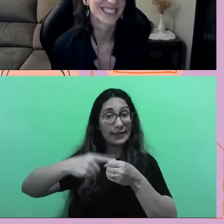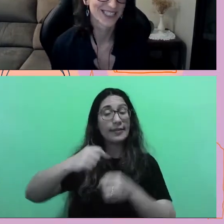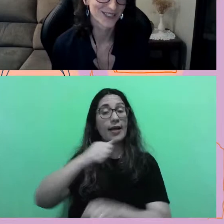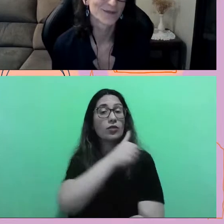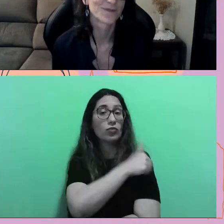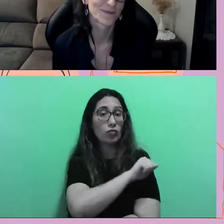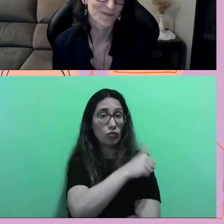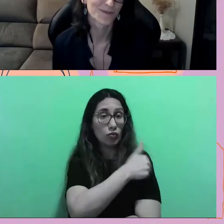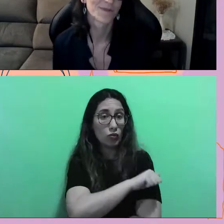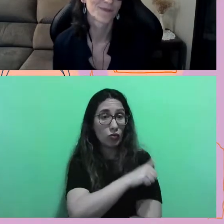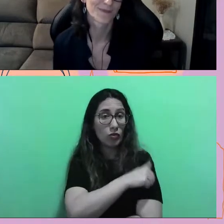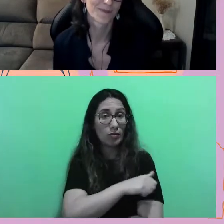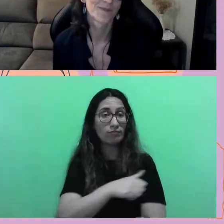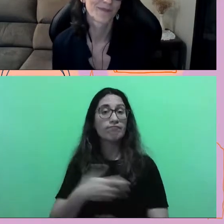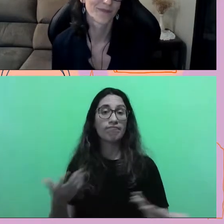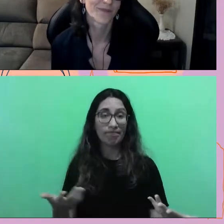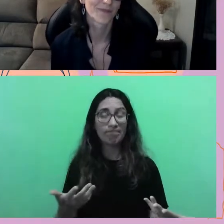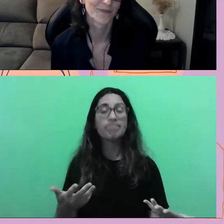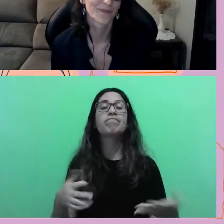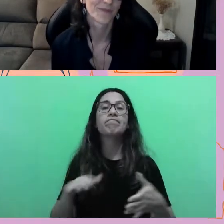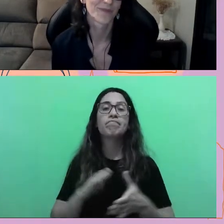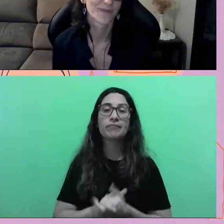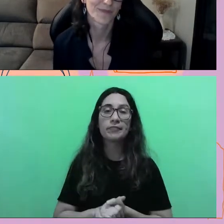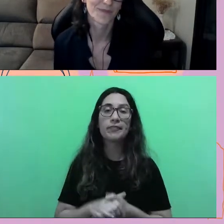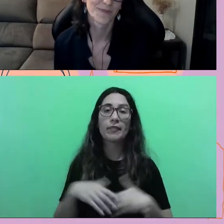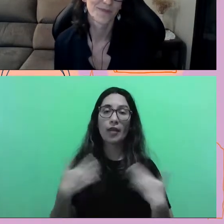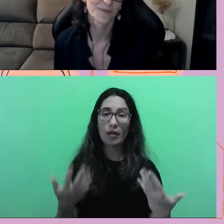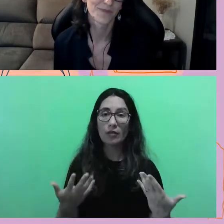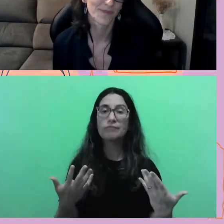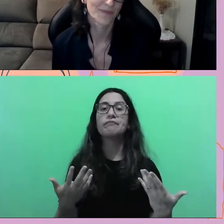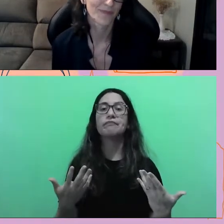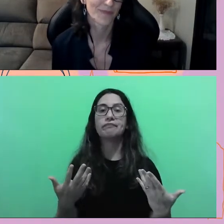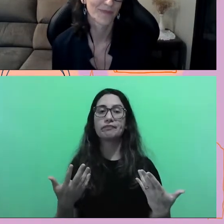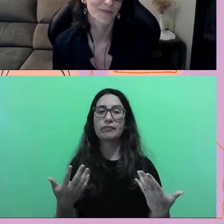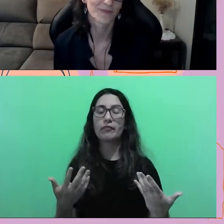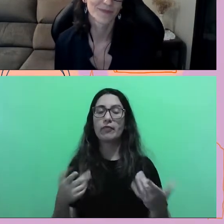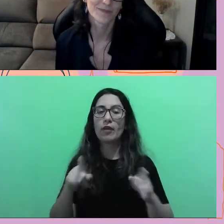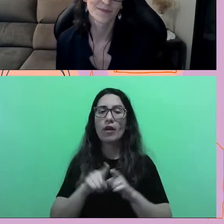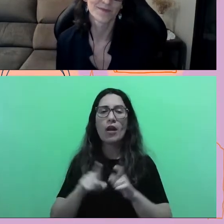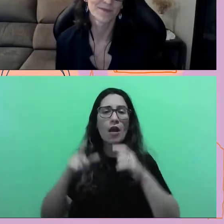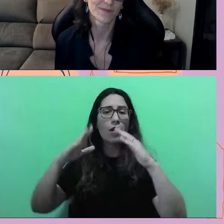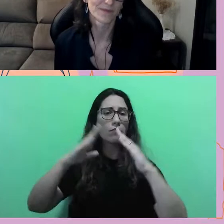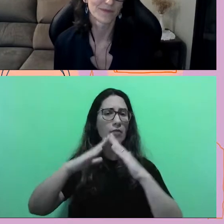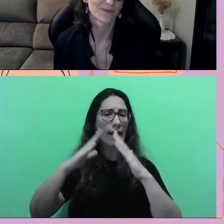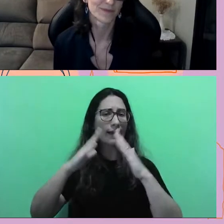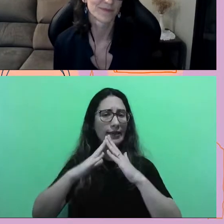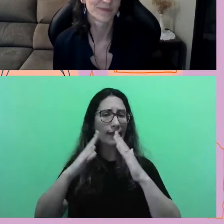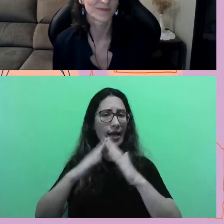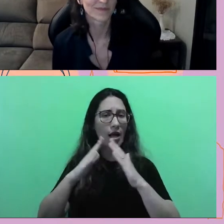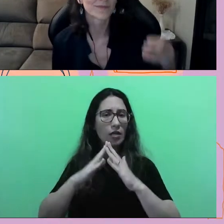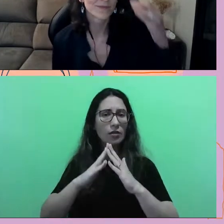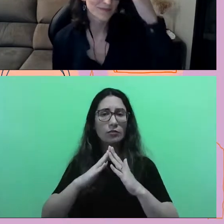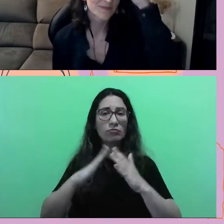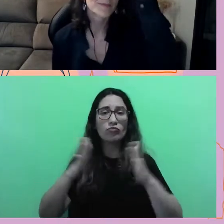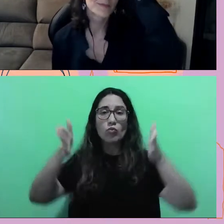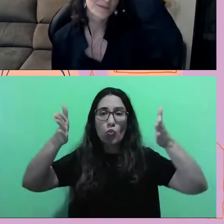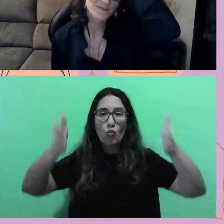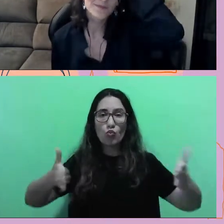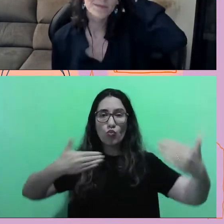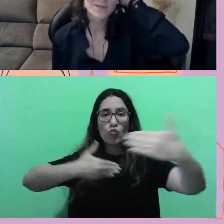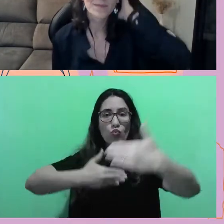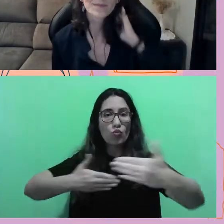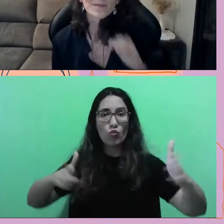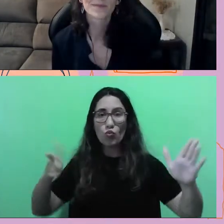né? Coladinho no Rio, pertinho. E era uma casa e não tinha muros, assim, entre as casas não